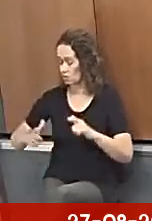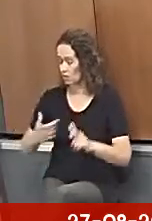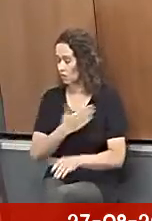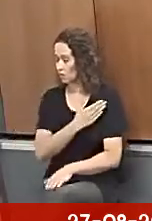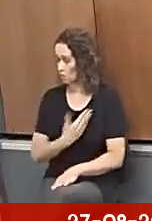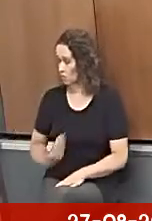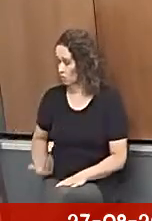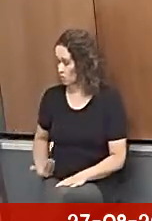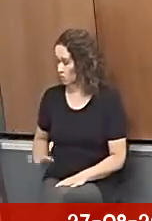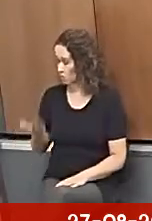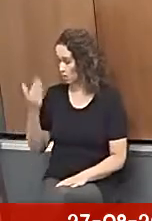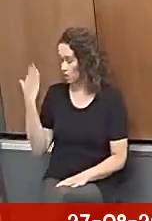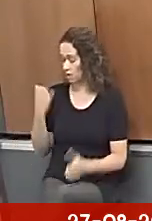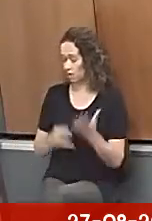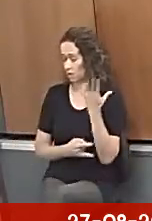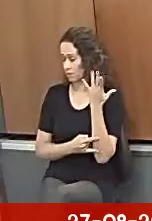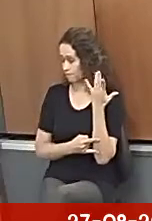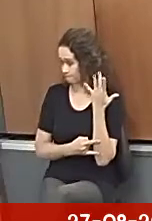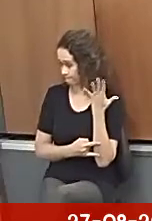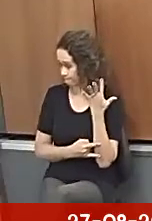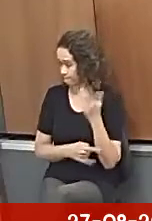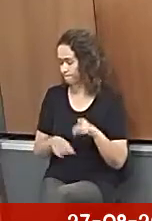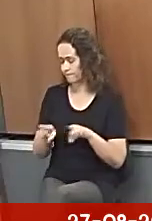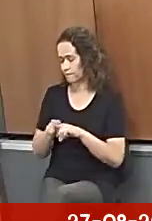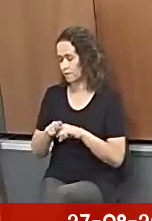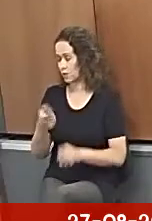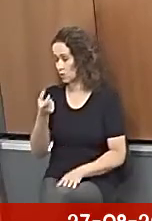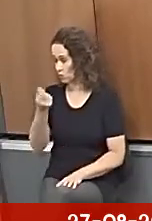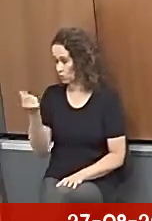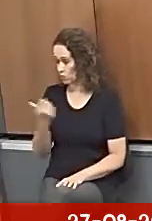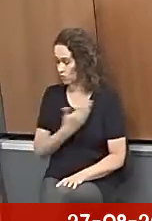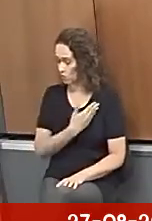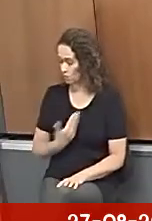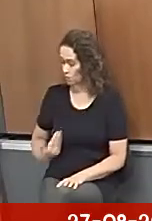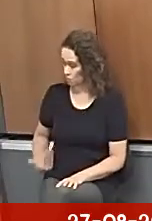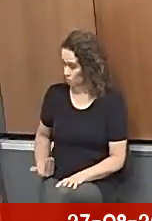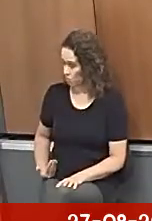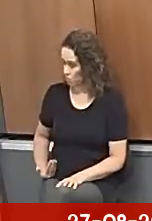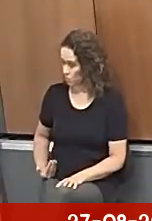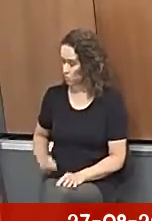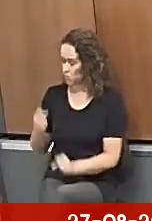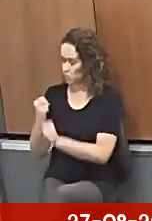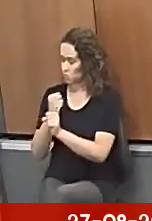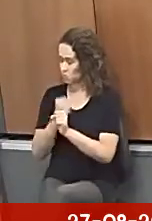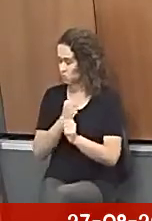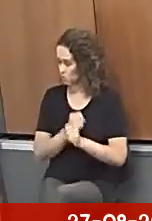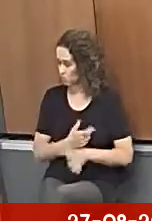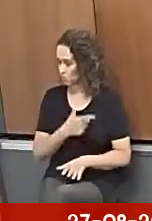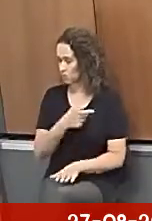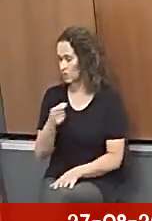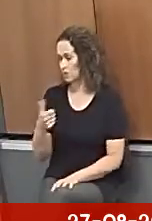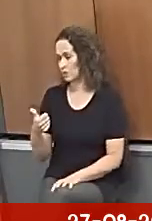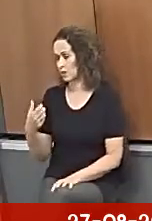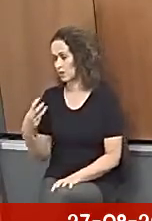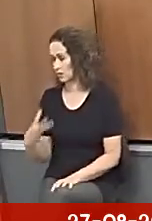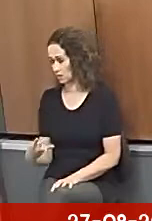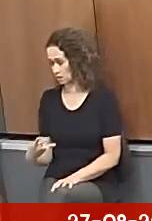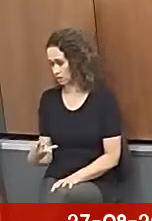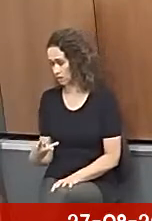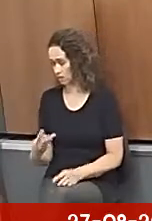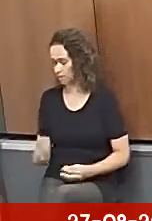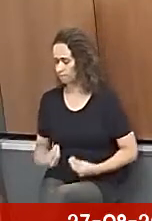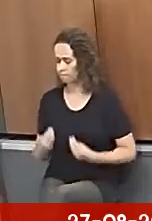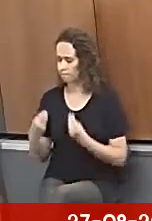depois foi erguido com dinheiro público em 2013 foi entregue com